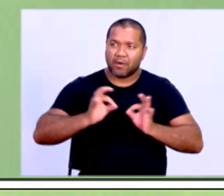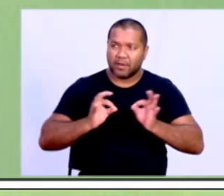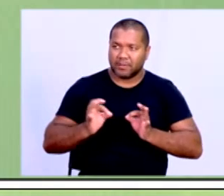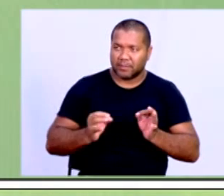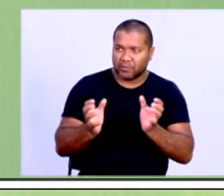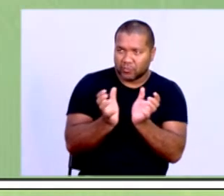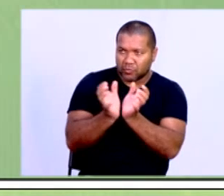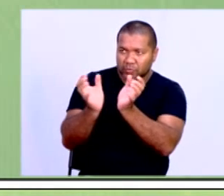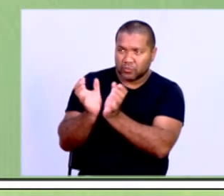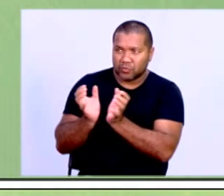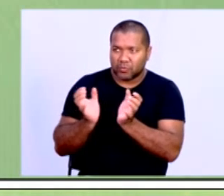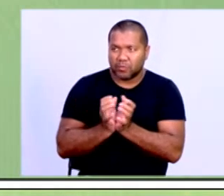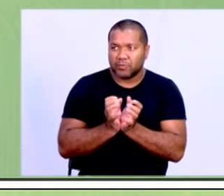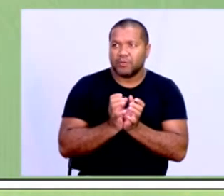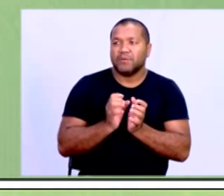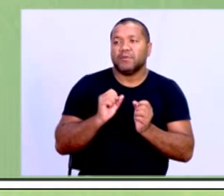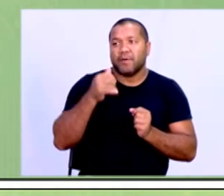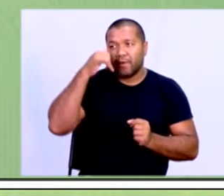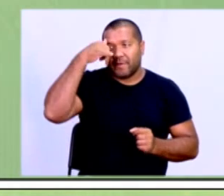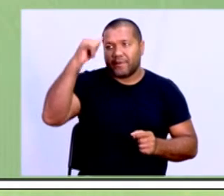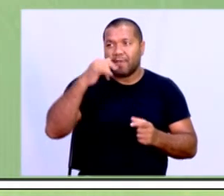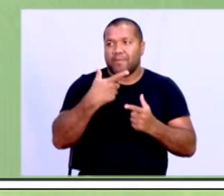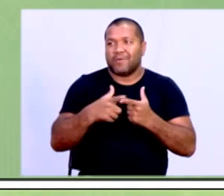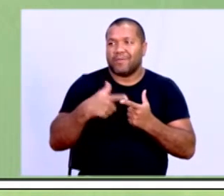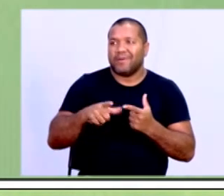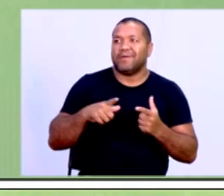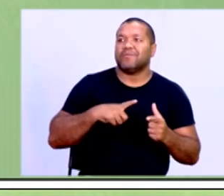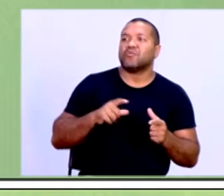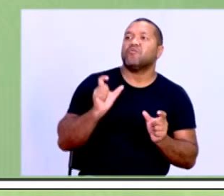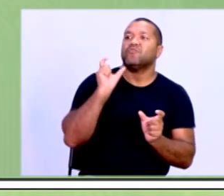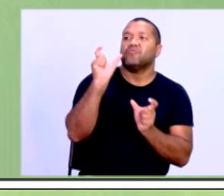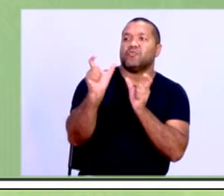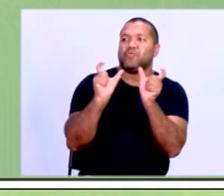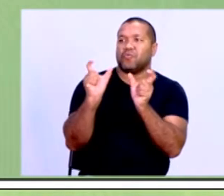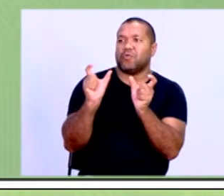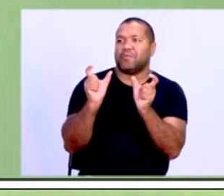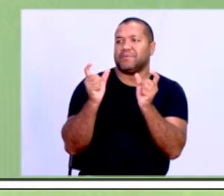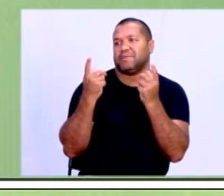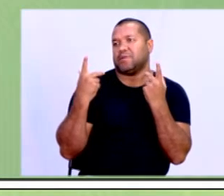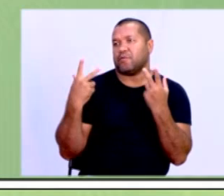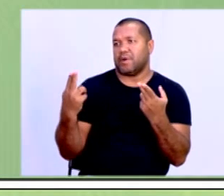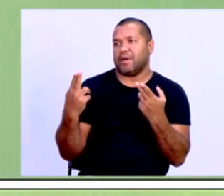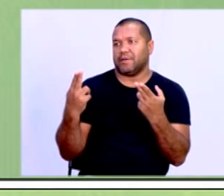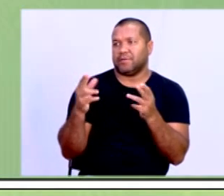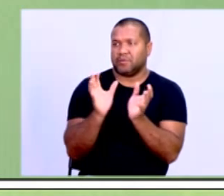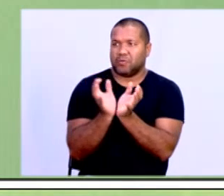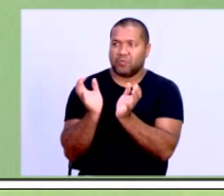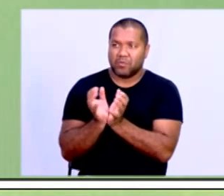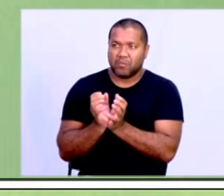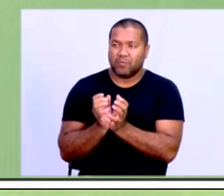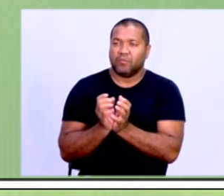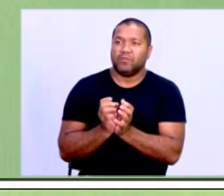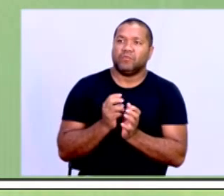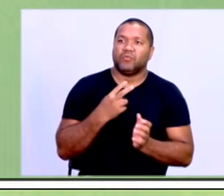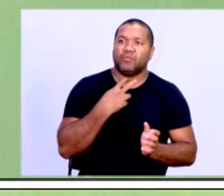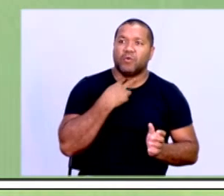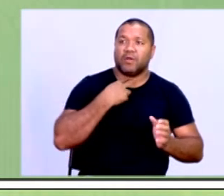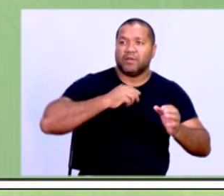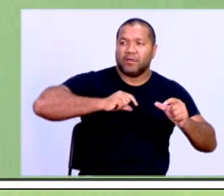evitar problemas com nomes duplicados de classes e localizar o código da classe de